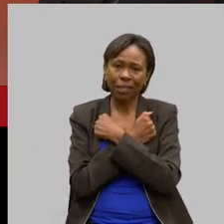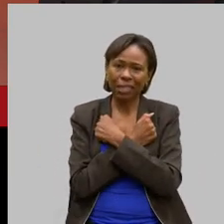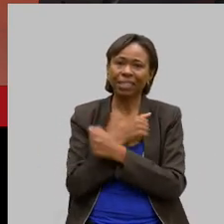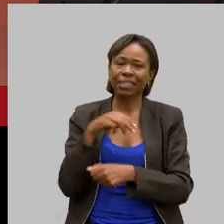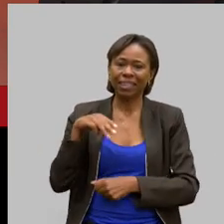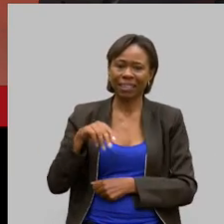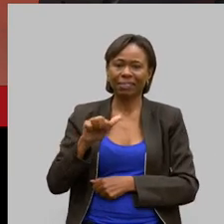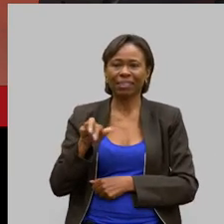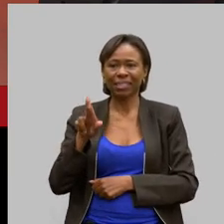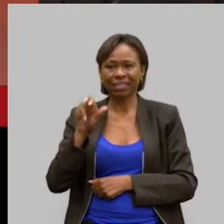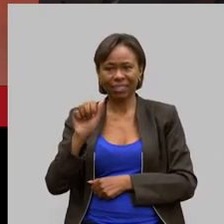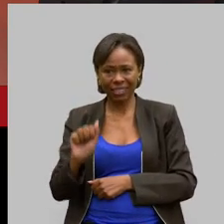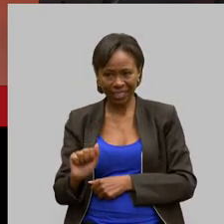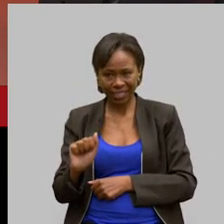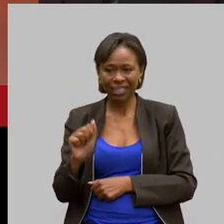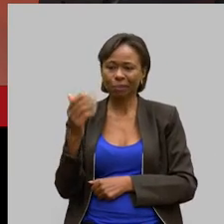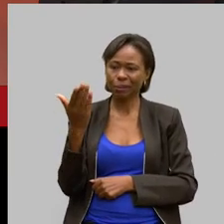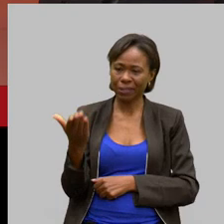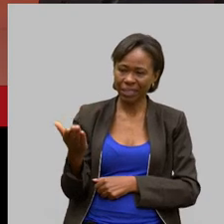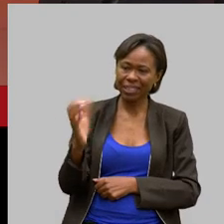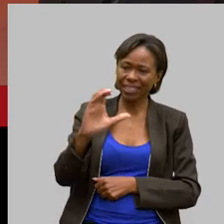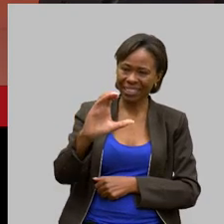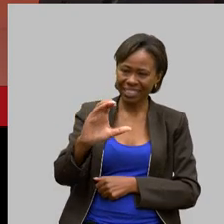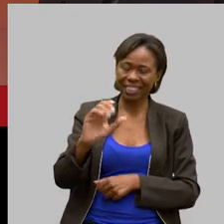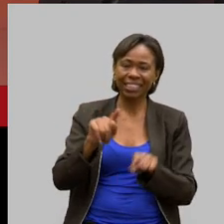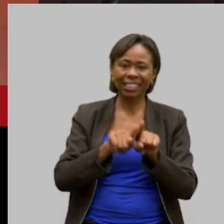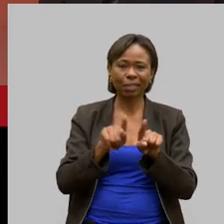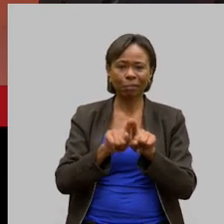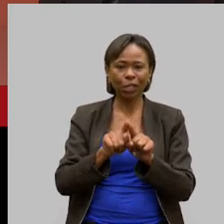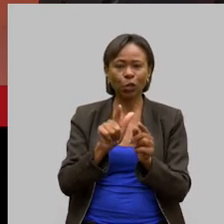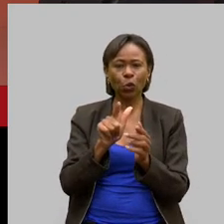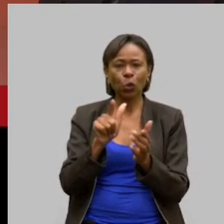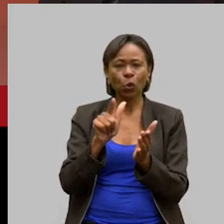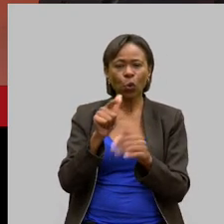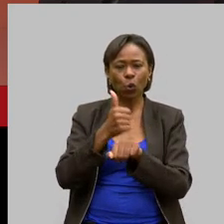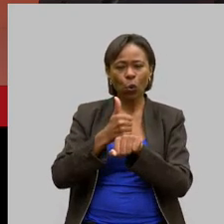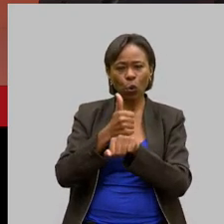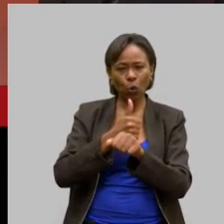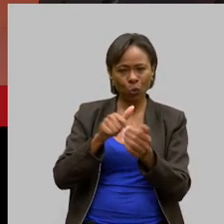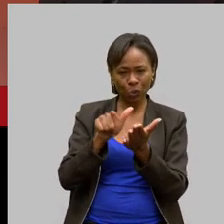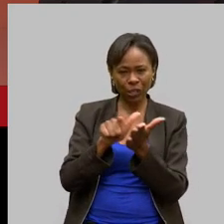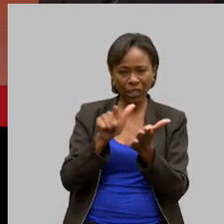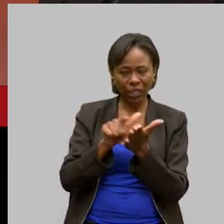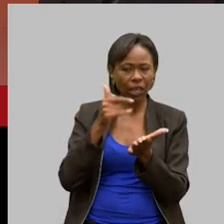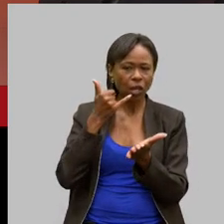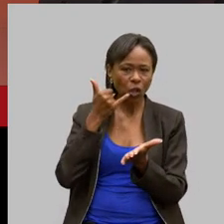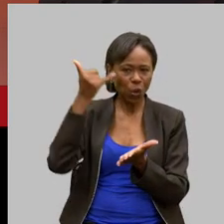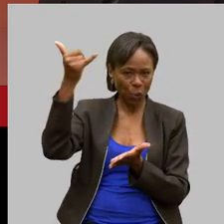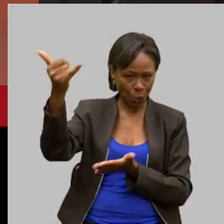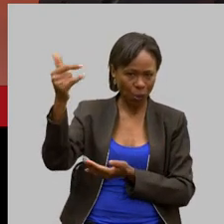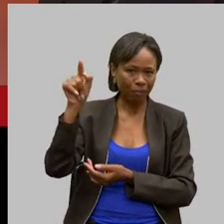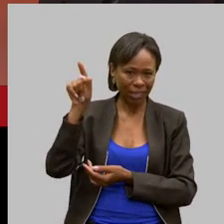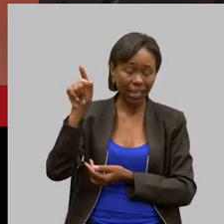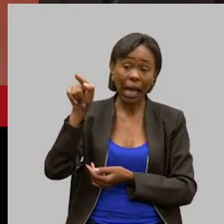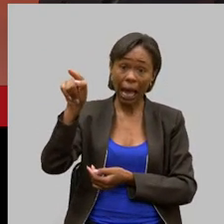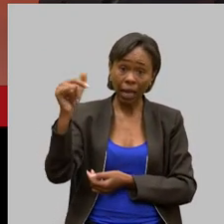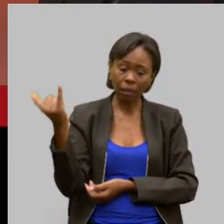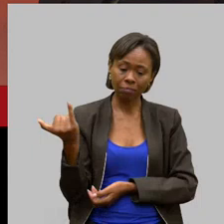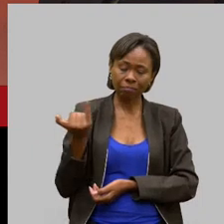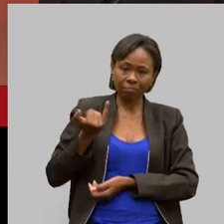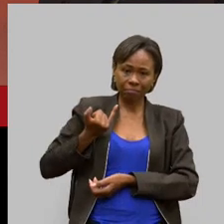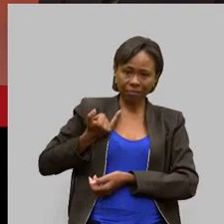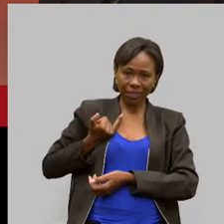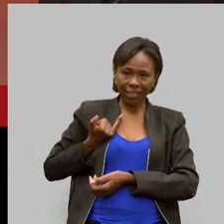você e pro nosso jornalista né Você ligou para ela e aí ela me ligou e falou olha